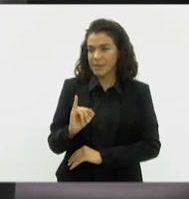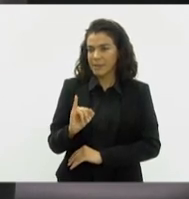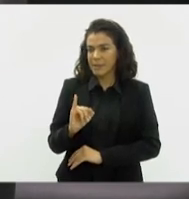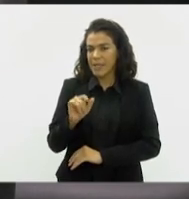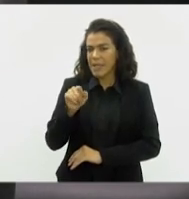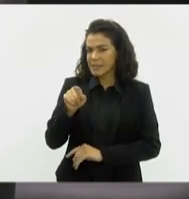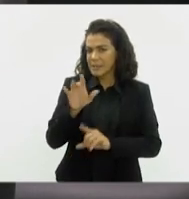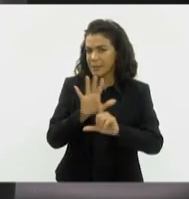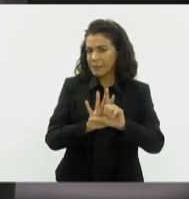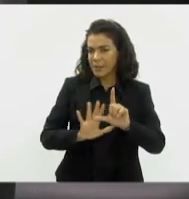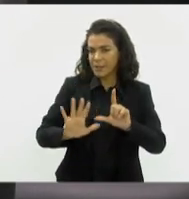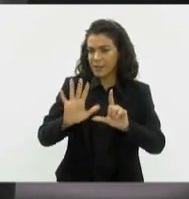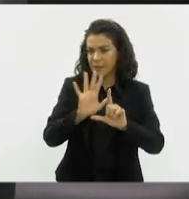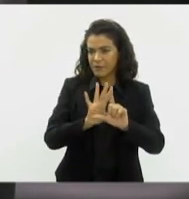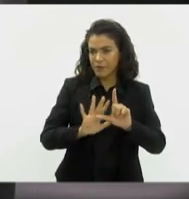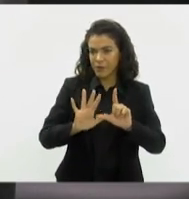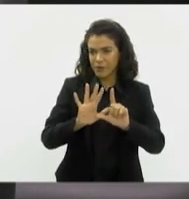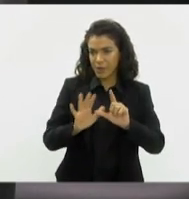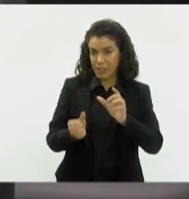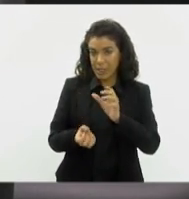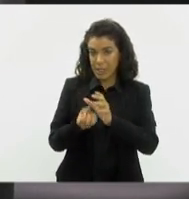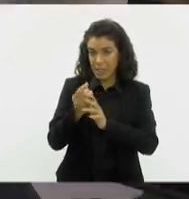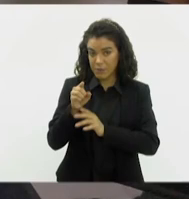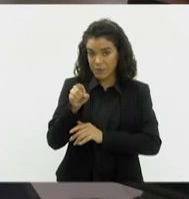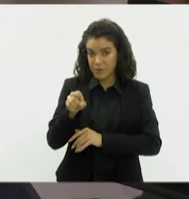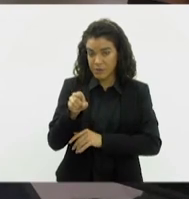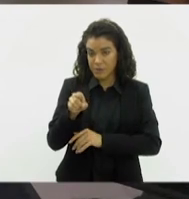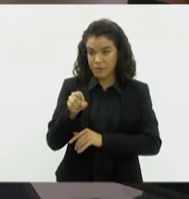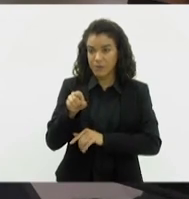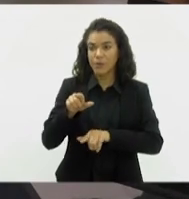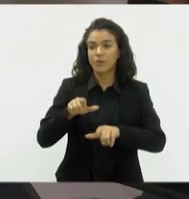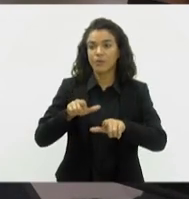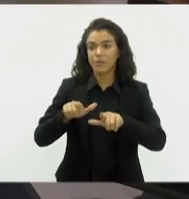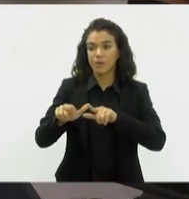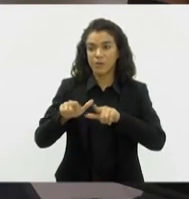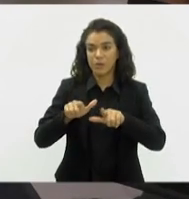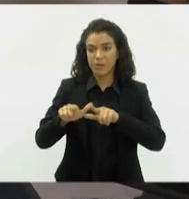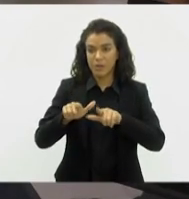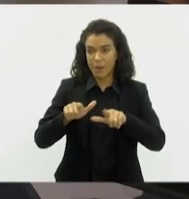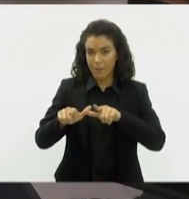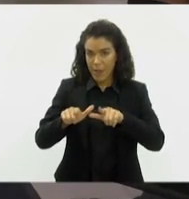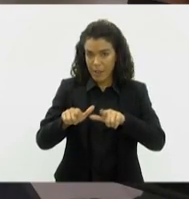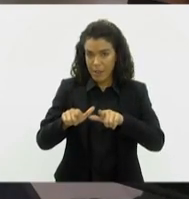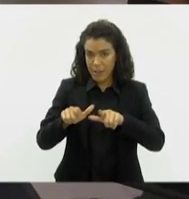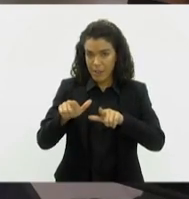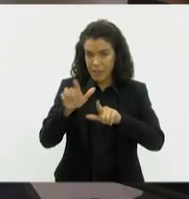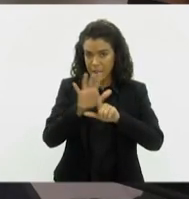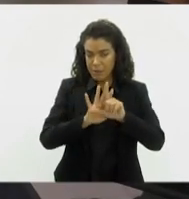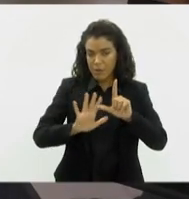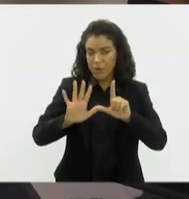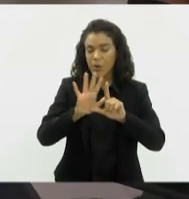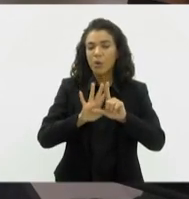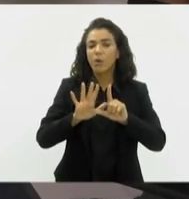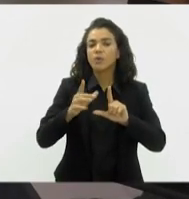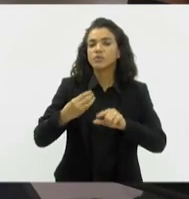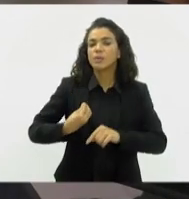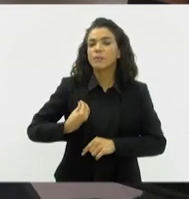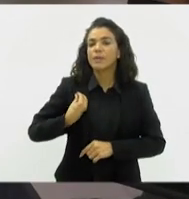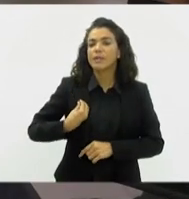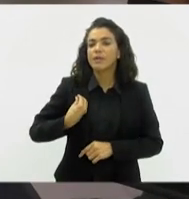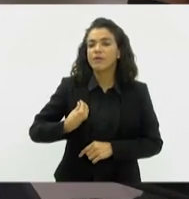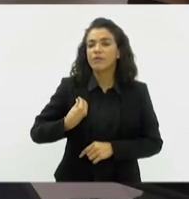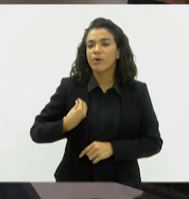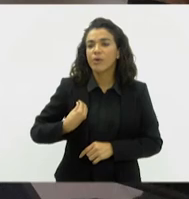essa plataforma foi criada pelo senhor, não? Não, por mim. O senhor trabalha nessa plataforma? Não, trabalho na plataforma. O senhor teve... Qual a sua participação, sua relação? Não, foi só... lá um